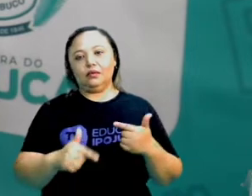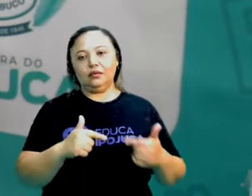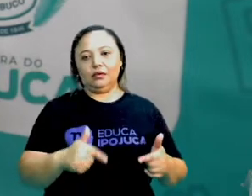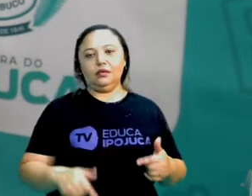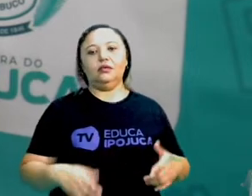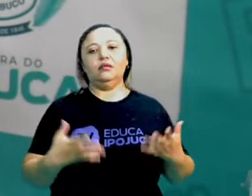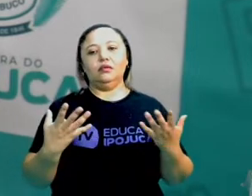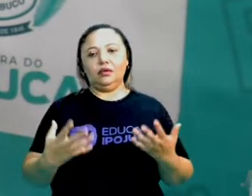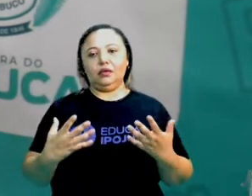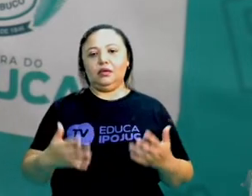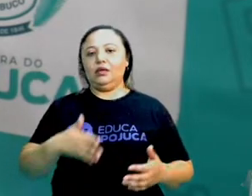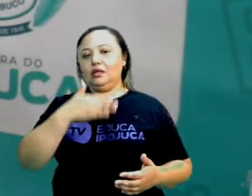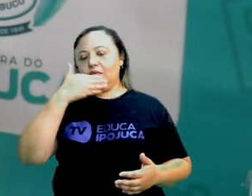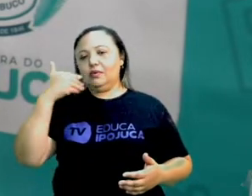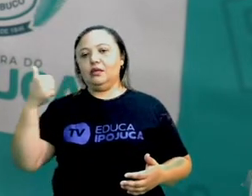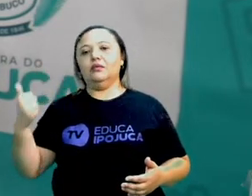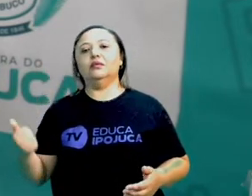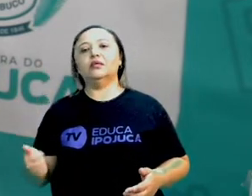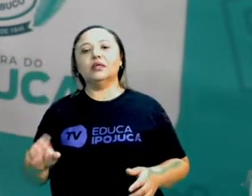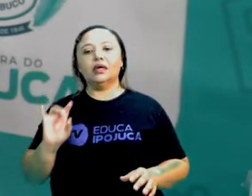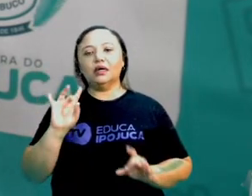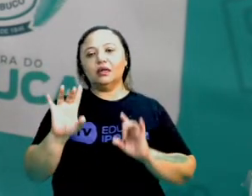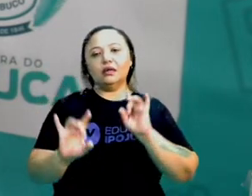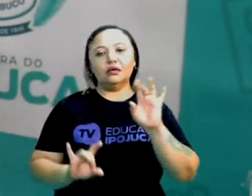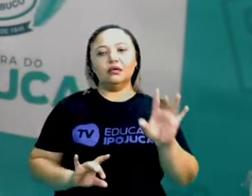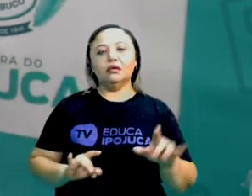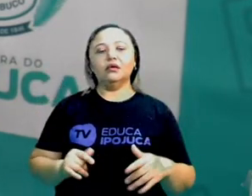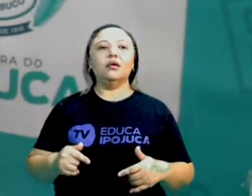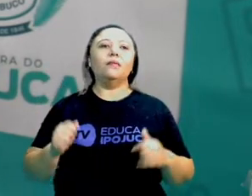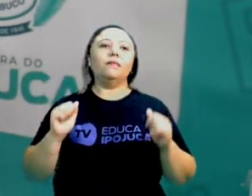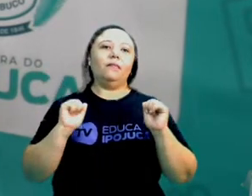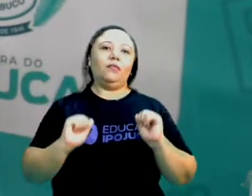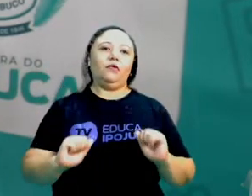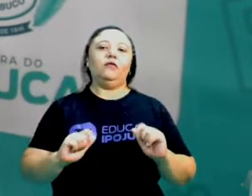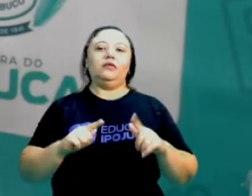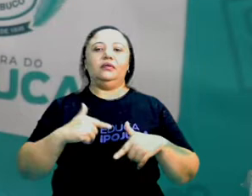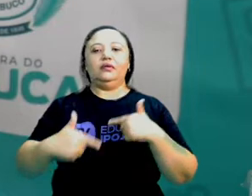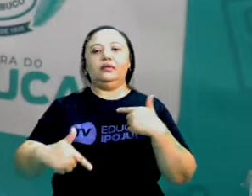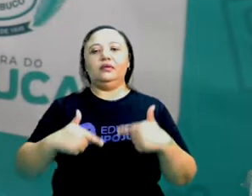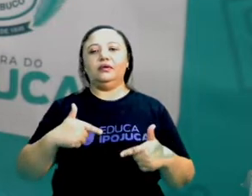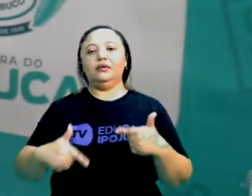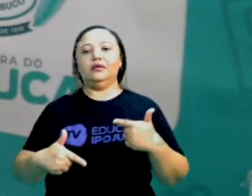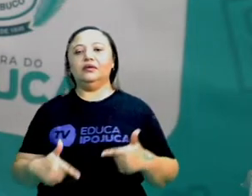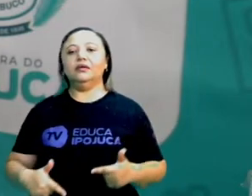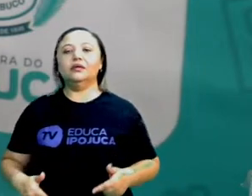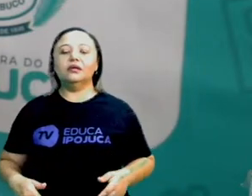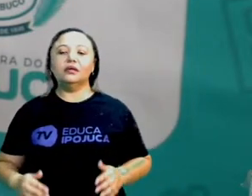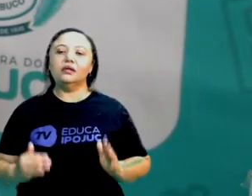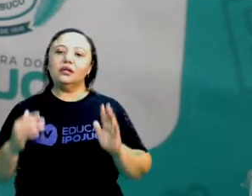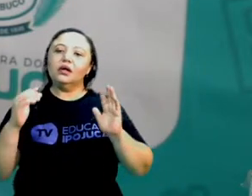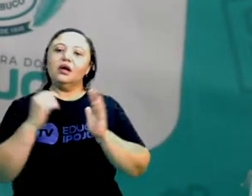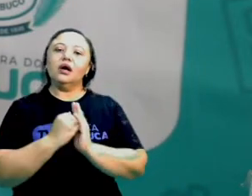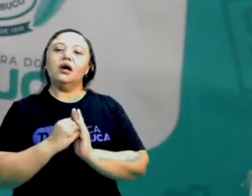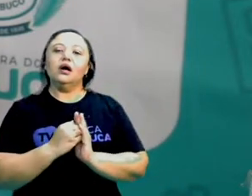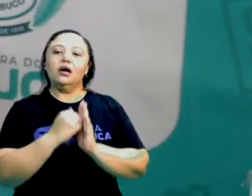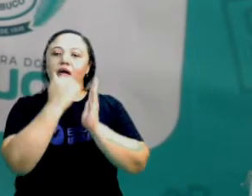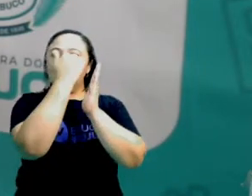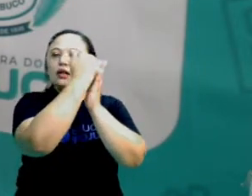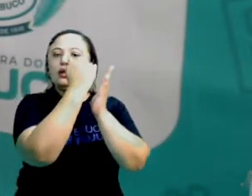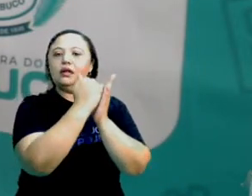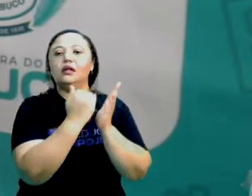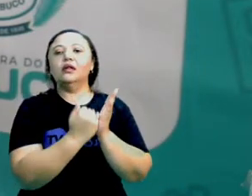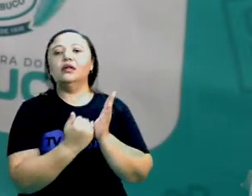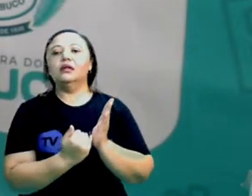dia a dia pode ser trabalhado. Veja que importante. Como você já aprendeu a montar uma tabela, montar